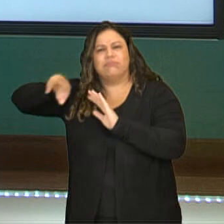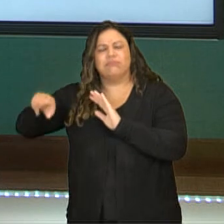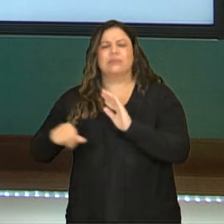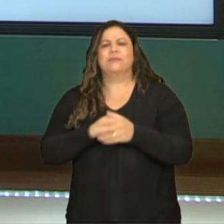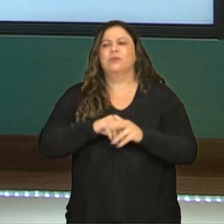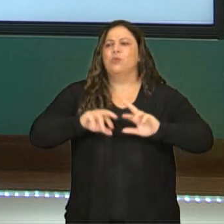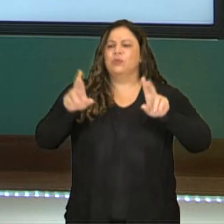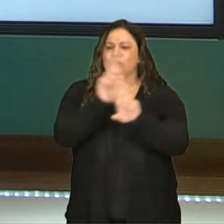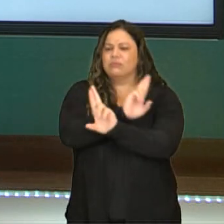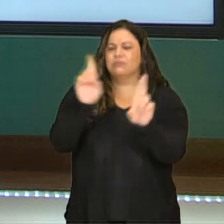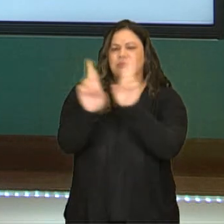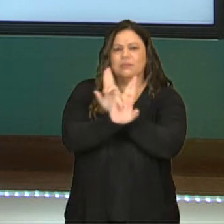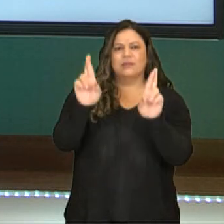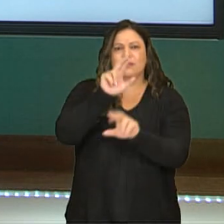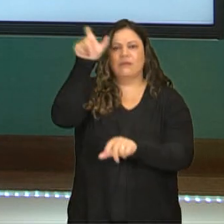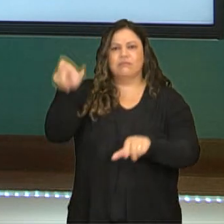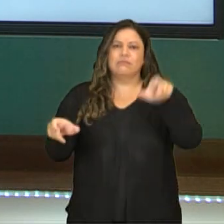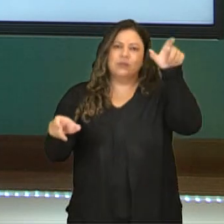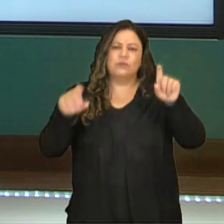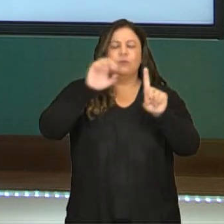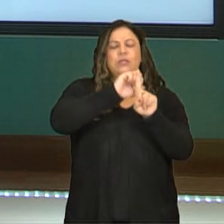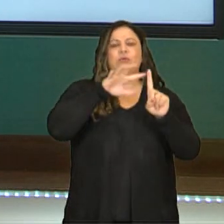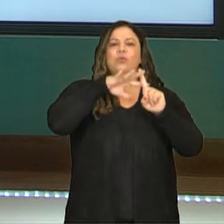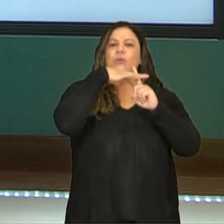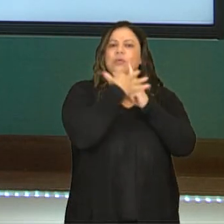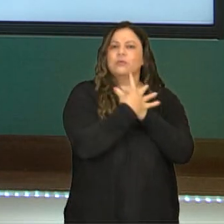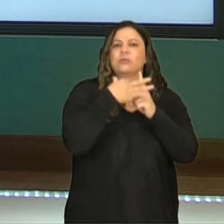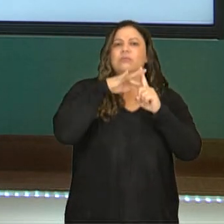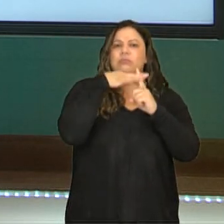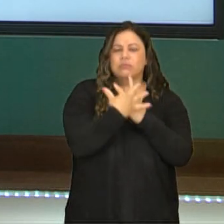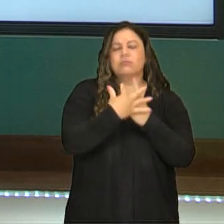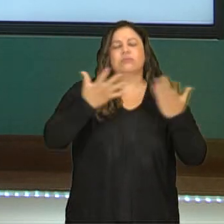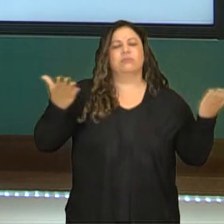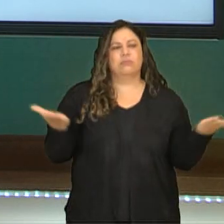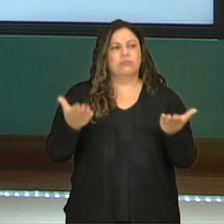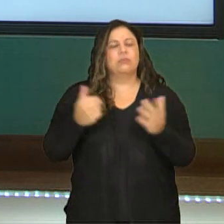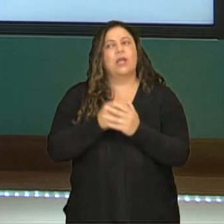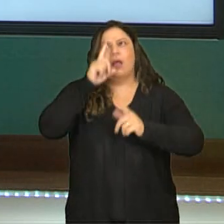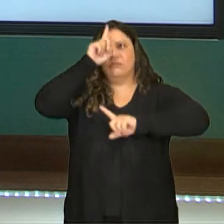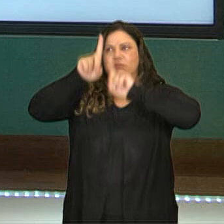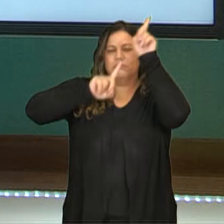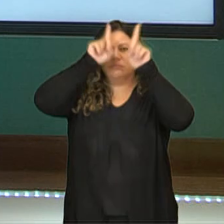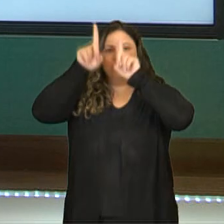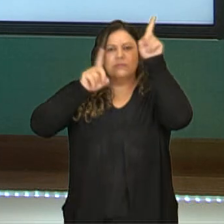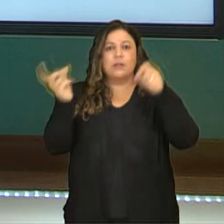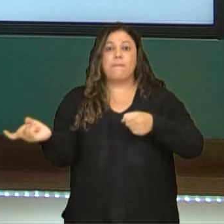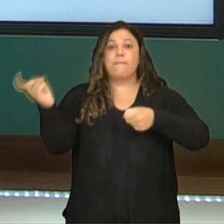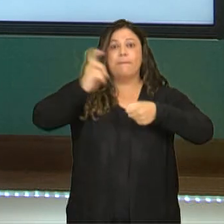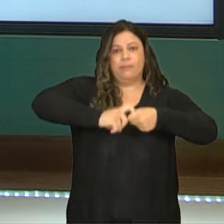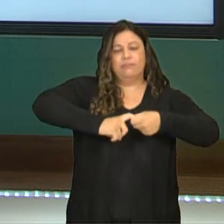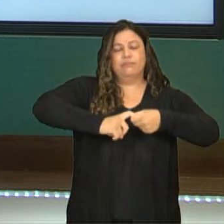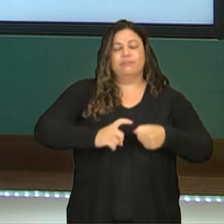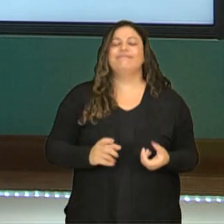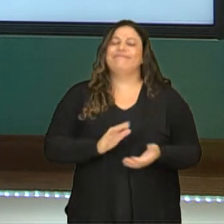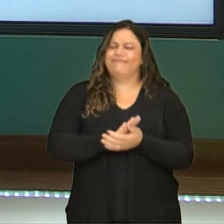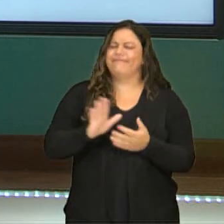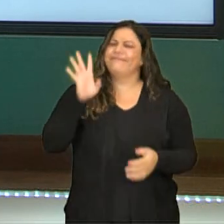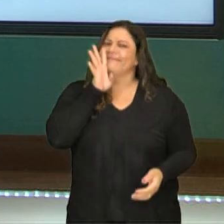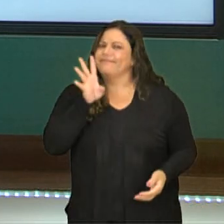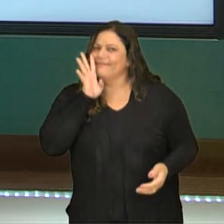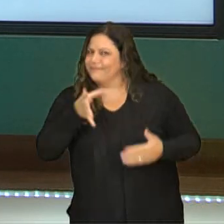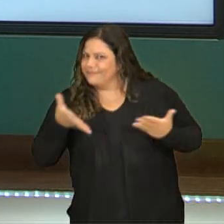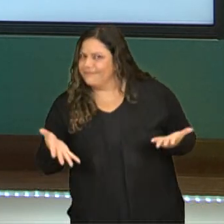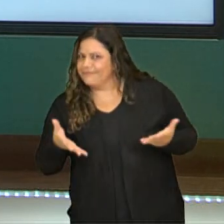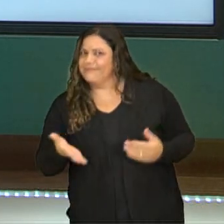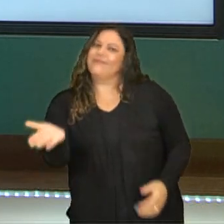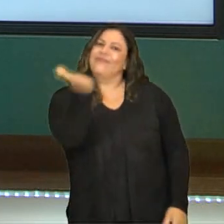relação entre o indivíduo e a sociedade, ressaltando a sua ideia de pertencimento. Legal?